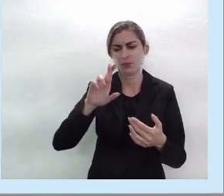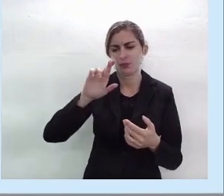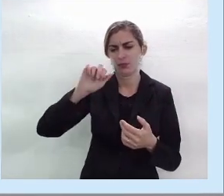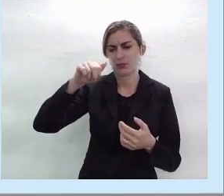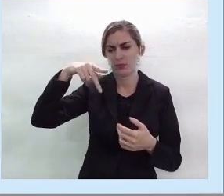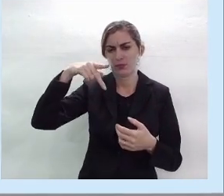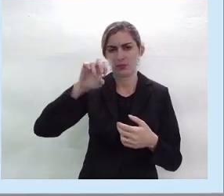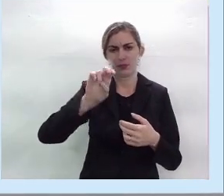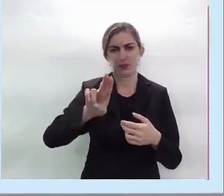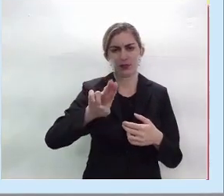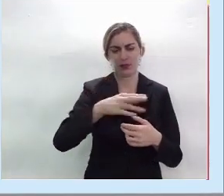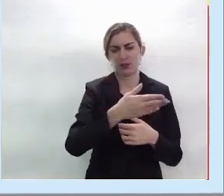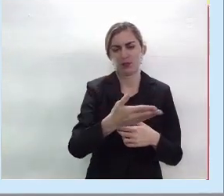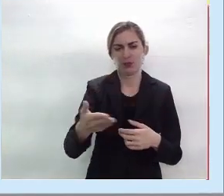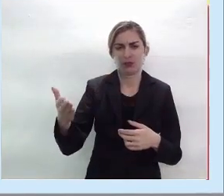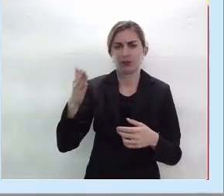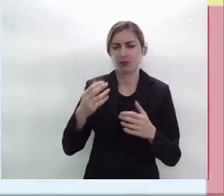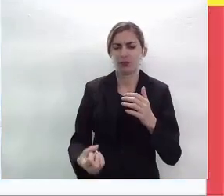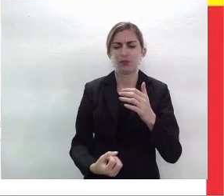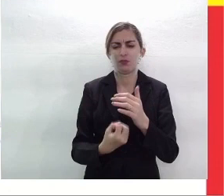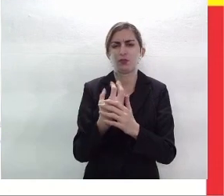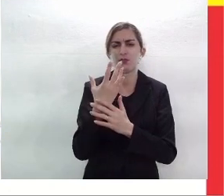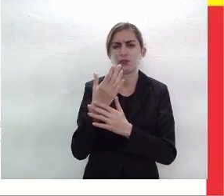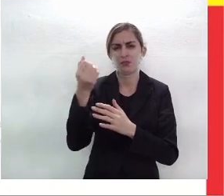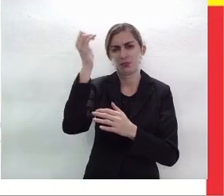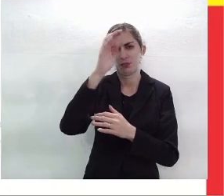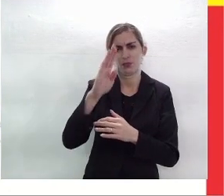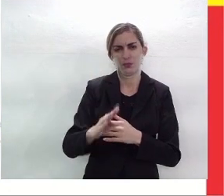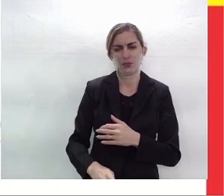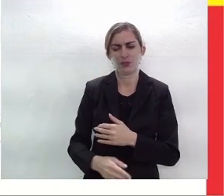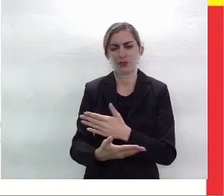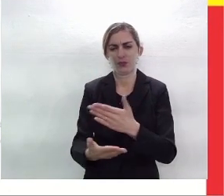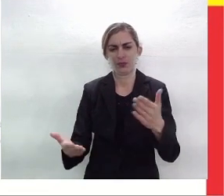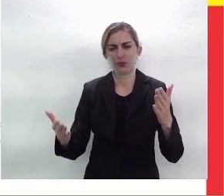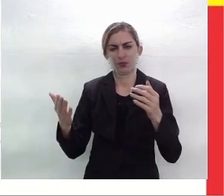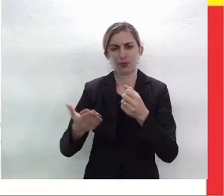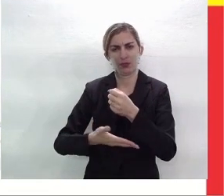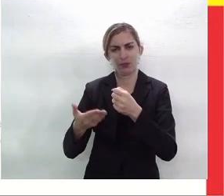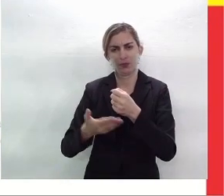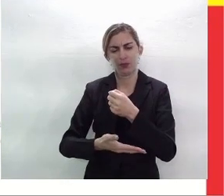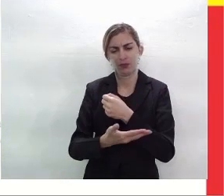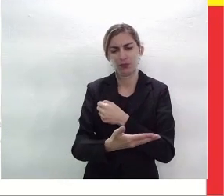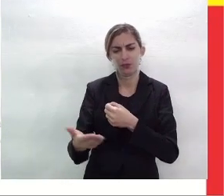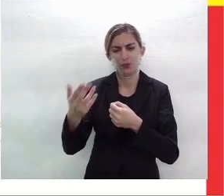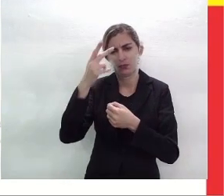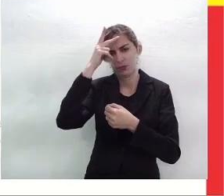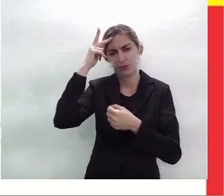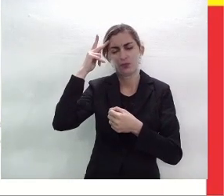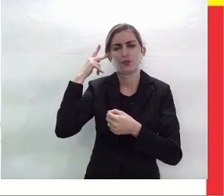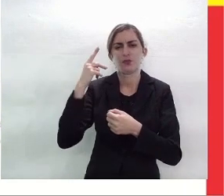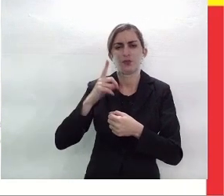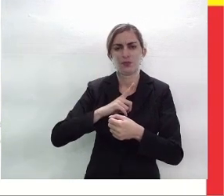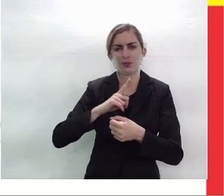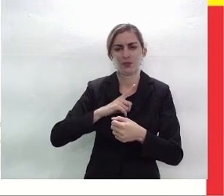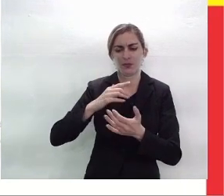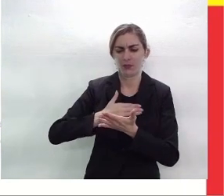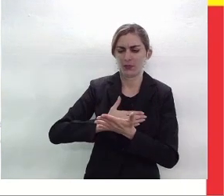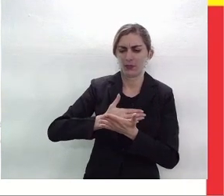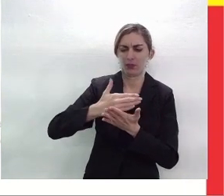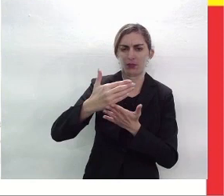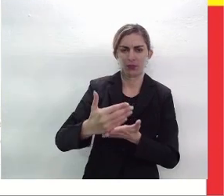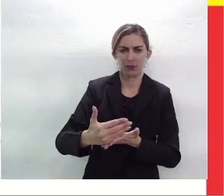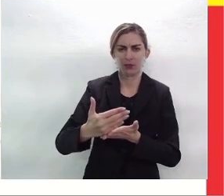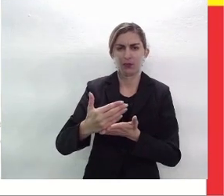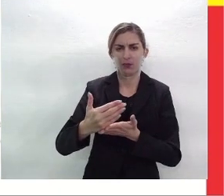Então, o rapel stopwatch, ele foi criado por brasileiros e ele é basicamente assim, a pessoa tem que, desde